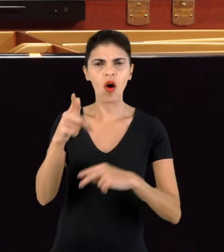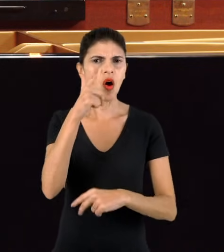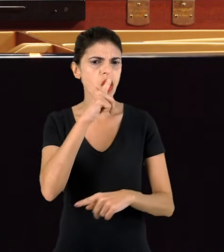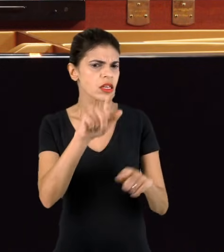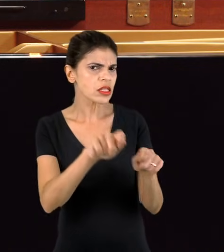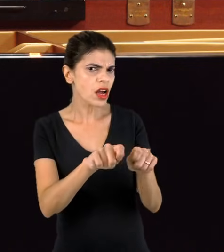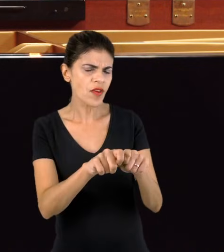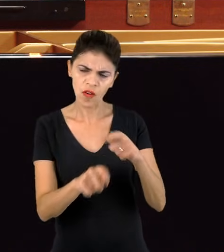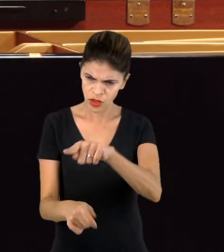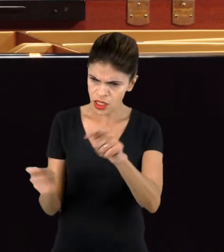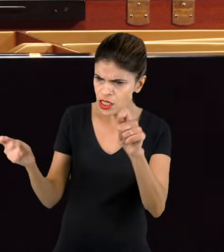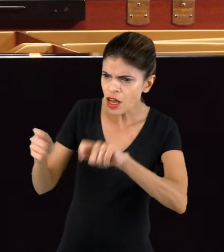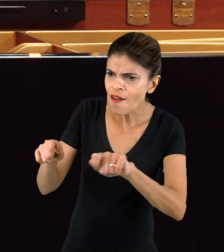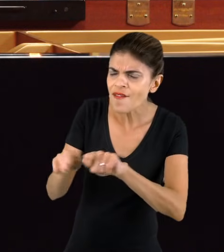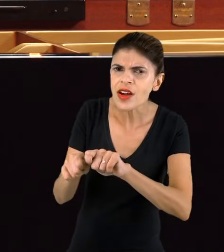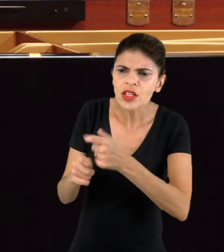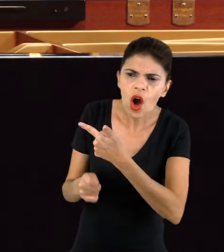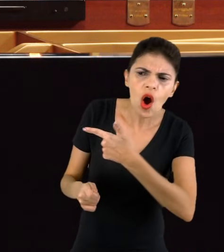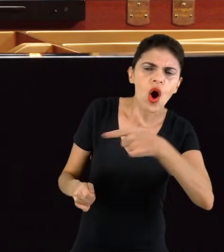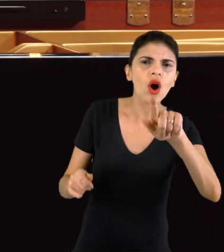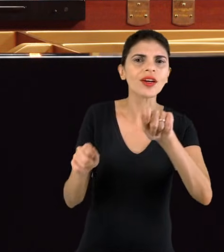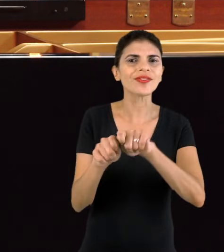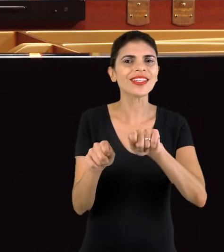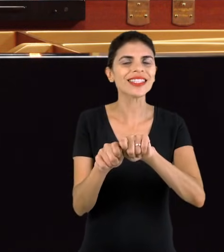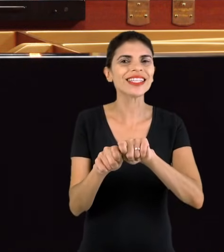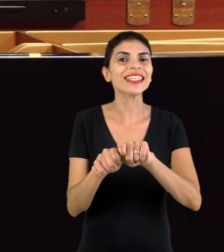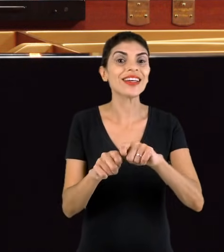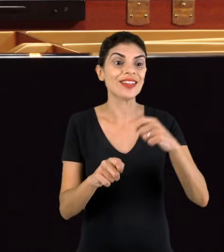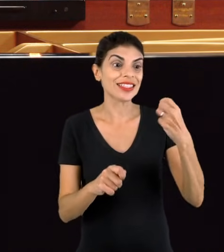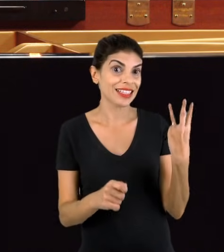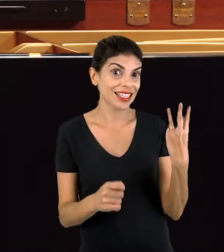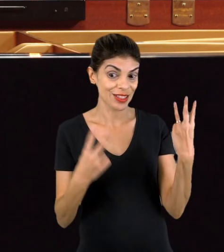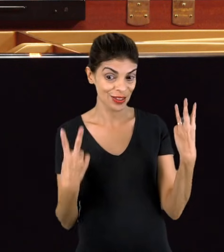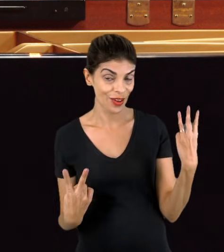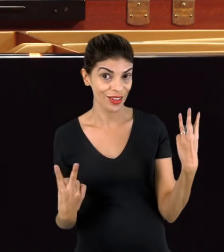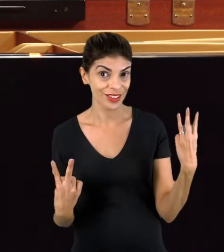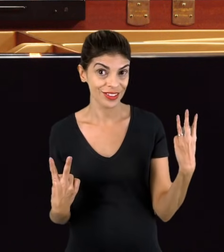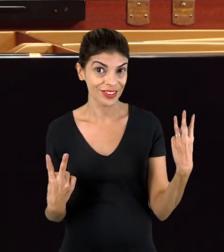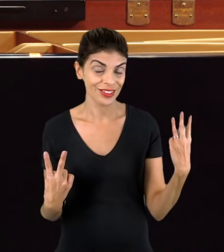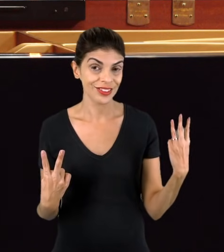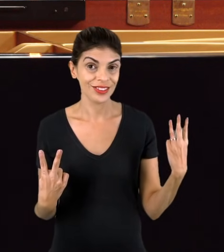se tu consegue fazer isso, então tu pode conseguir fazer isso também. Então você tem um 3 contra 2.